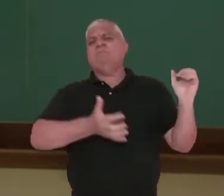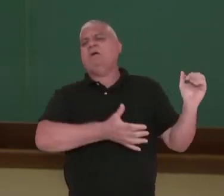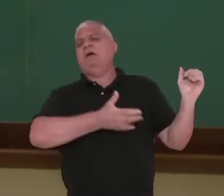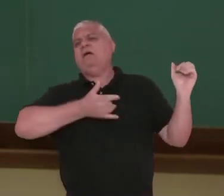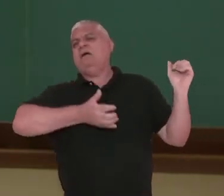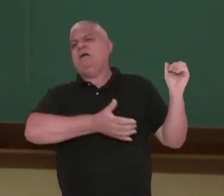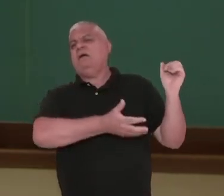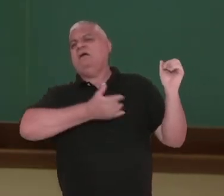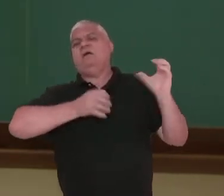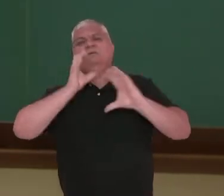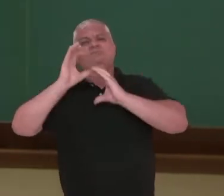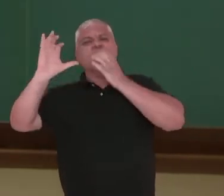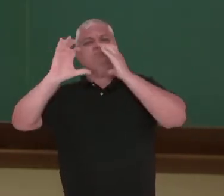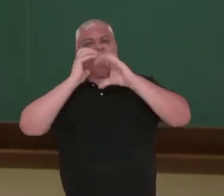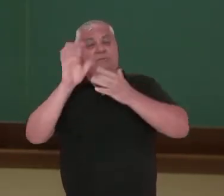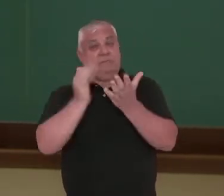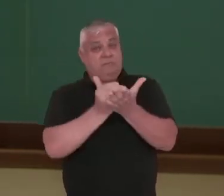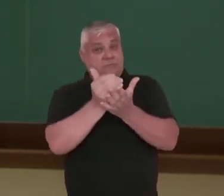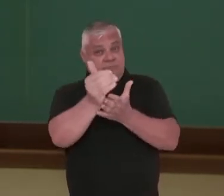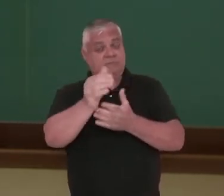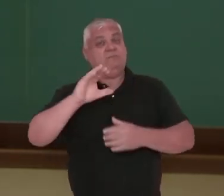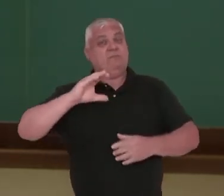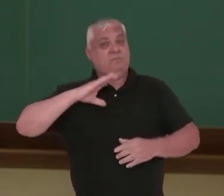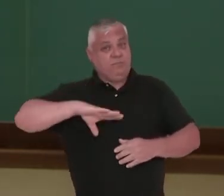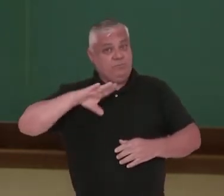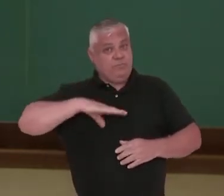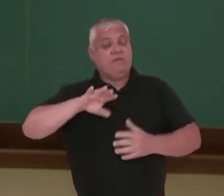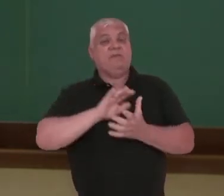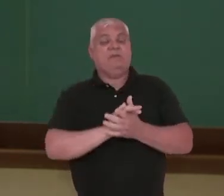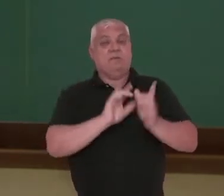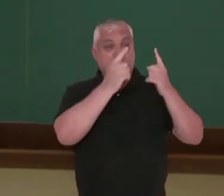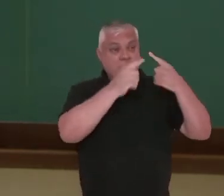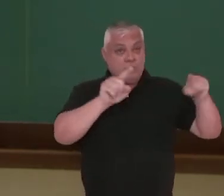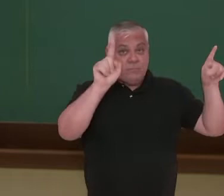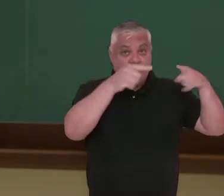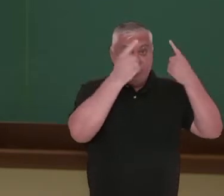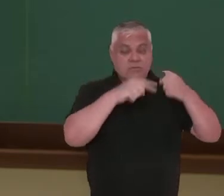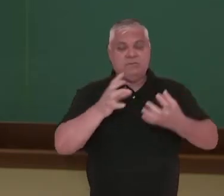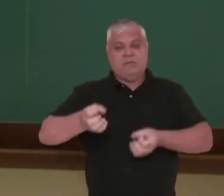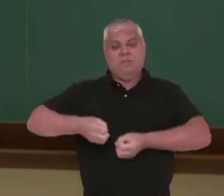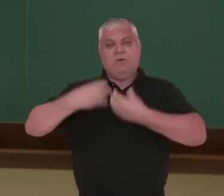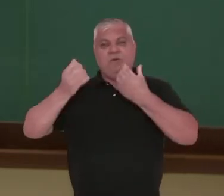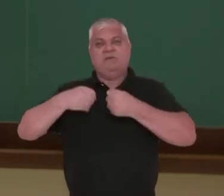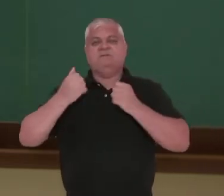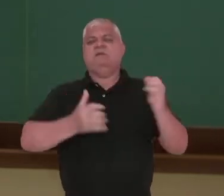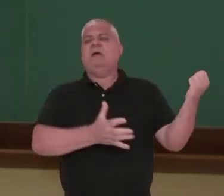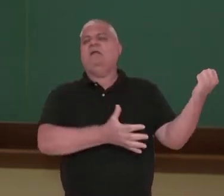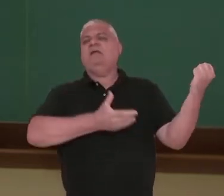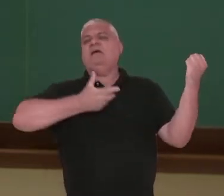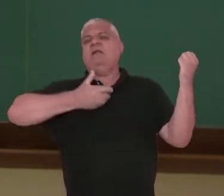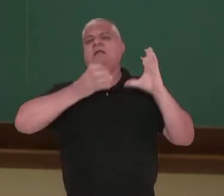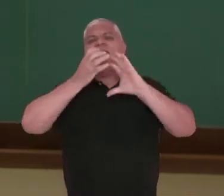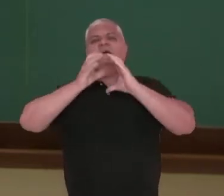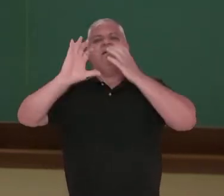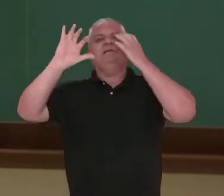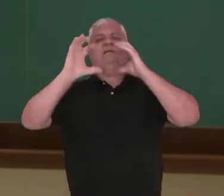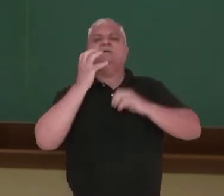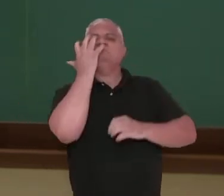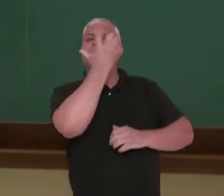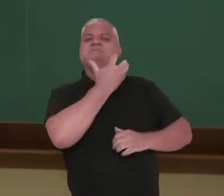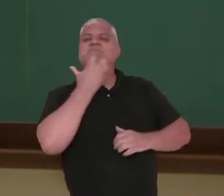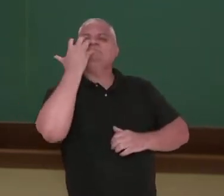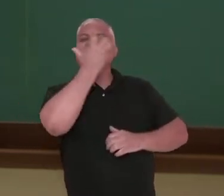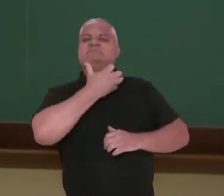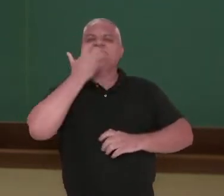início da nossa língua portuguesa, música e poesia eram para ser feitas cantadas, lá no início,